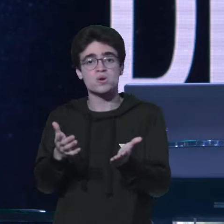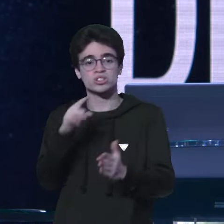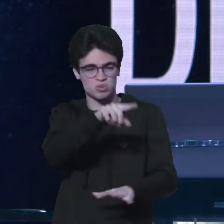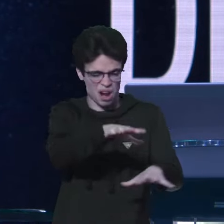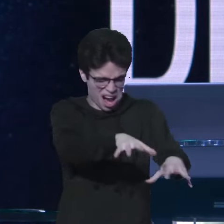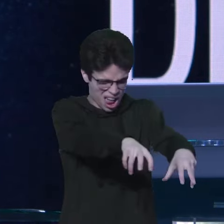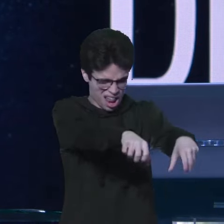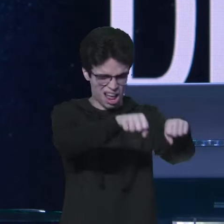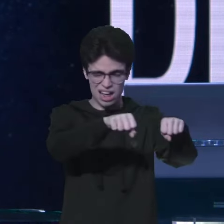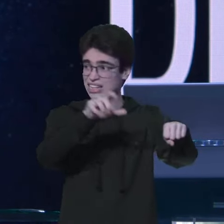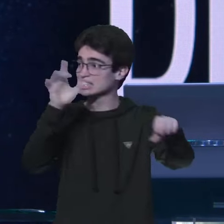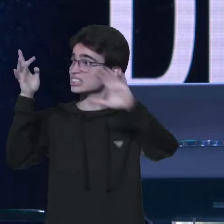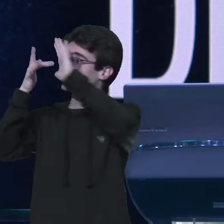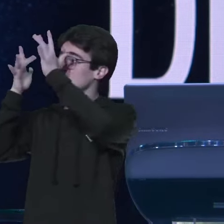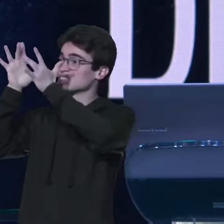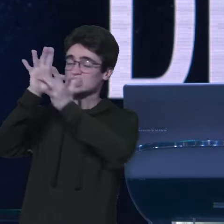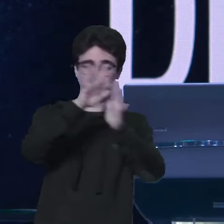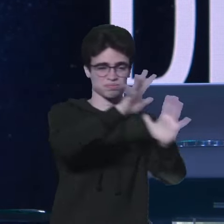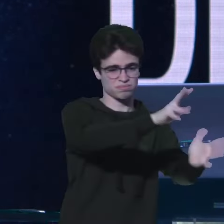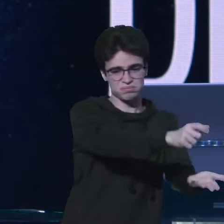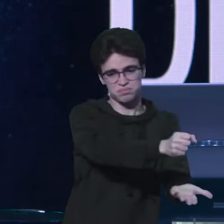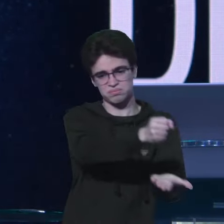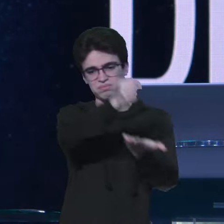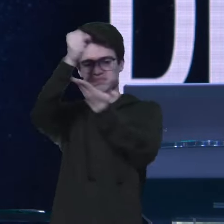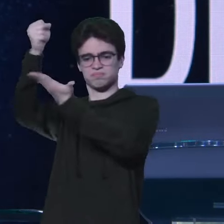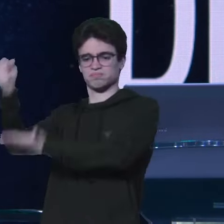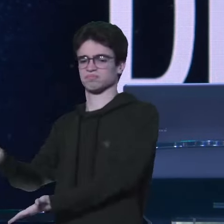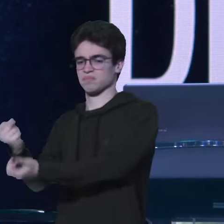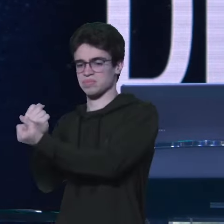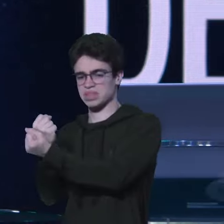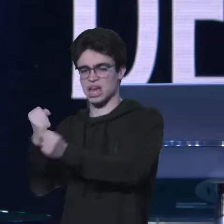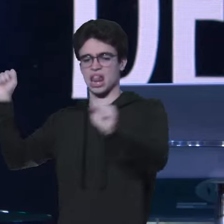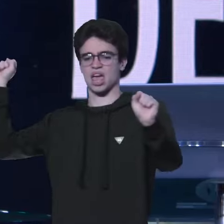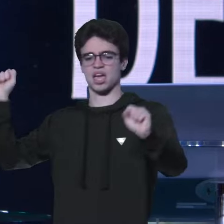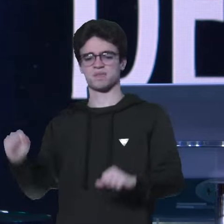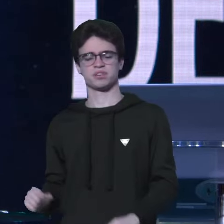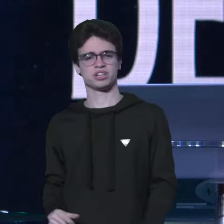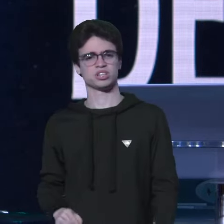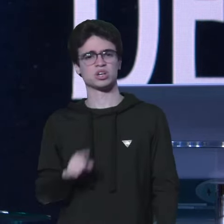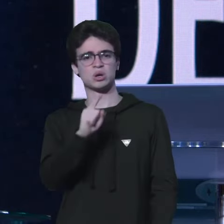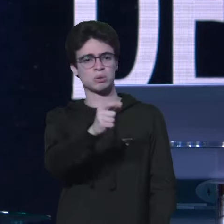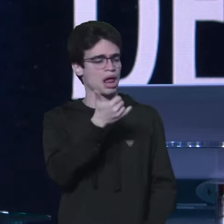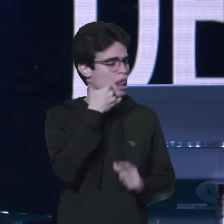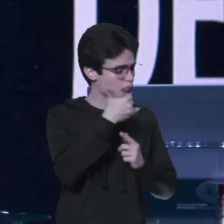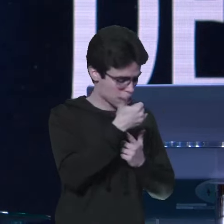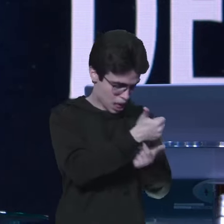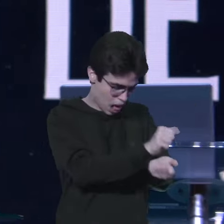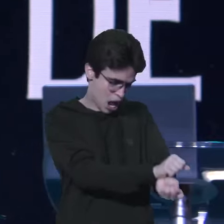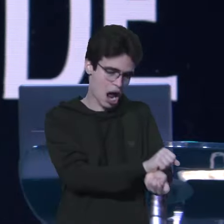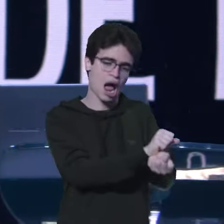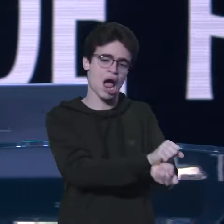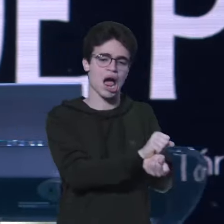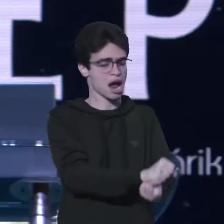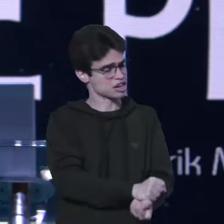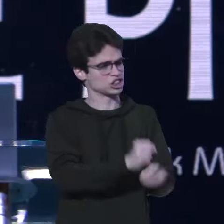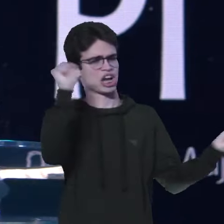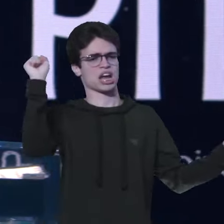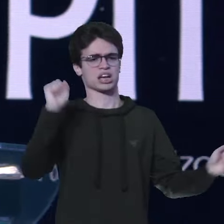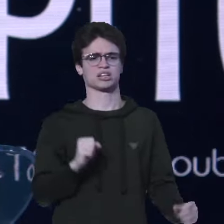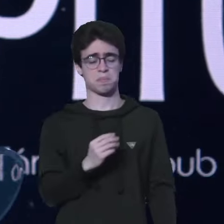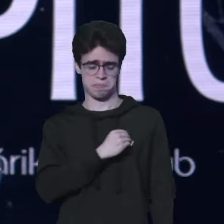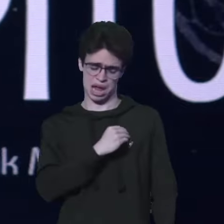trevas. Ele quer te libertar. Chega de ser escravo do teu celular. Chega de ser escravo